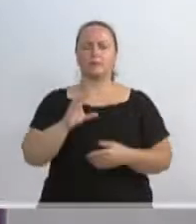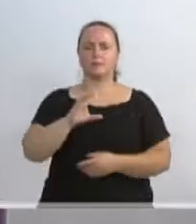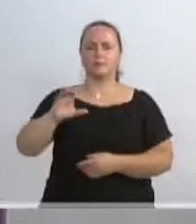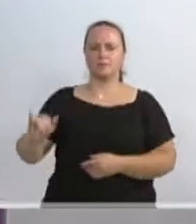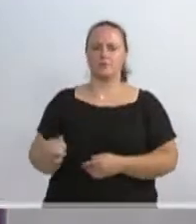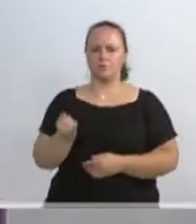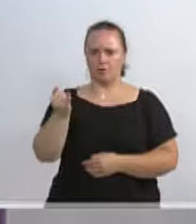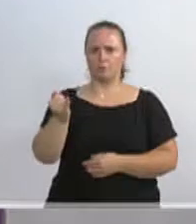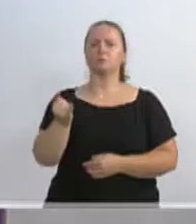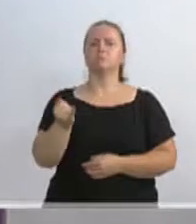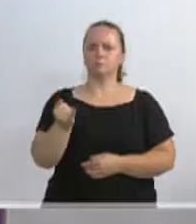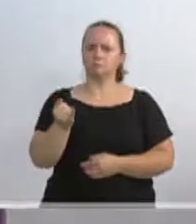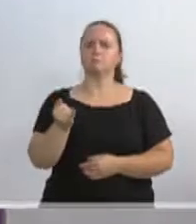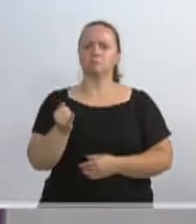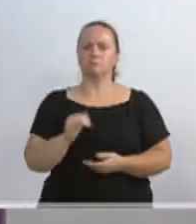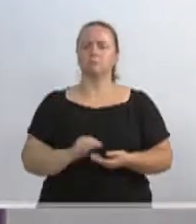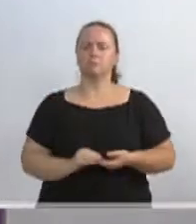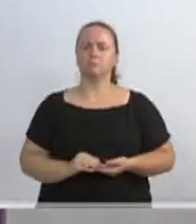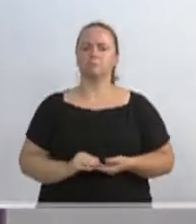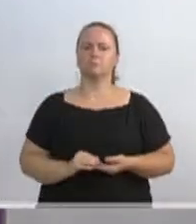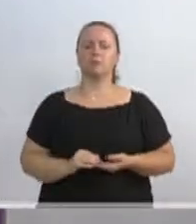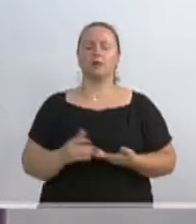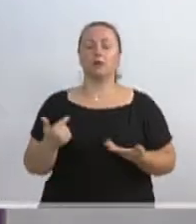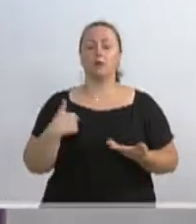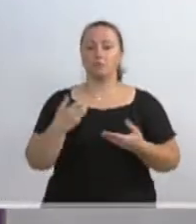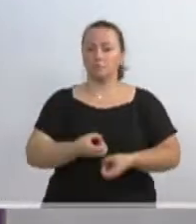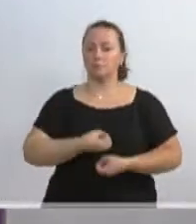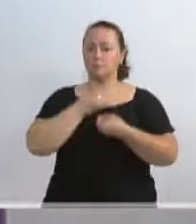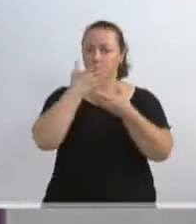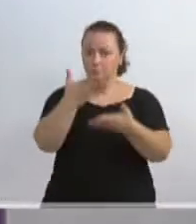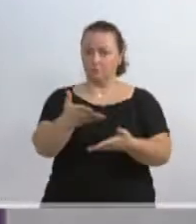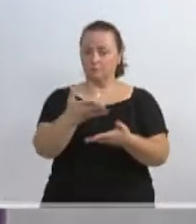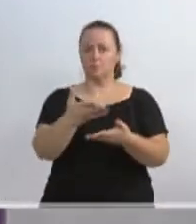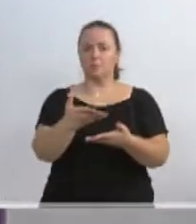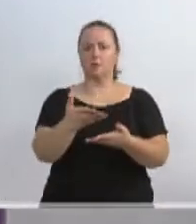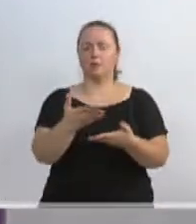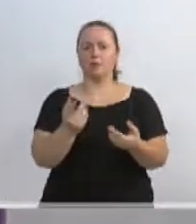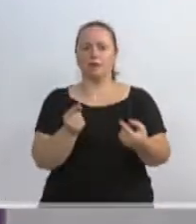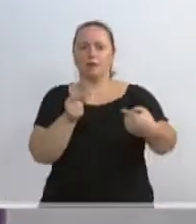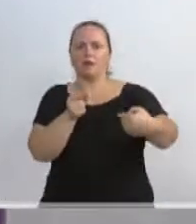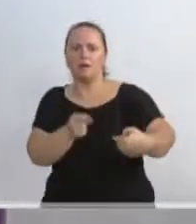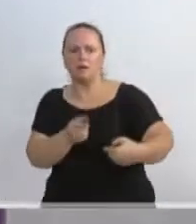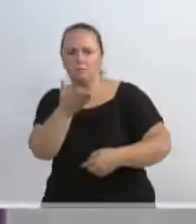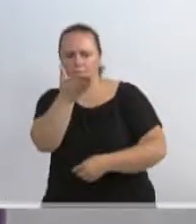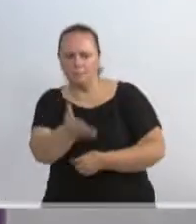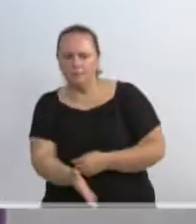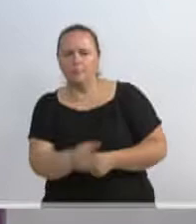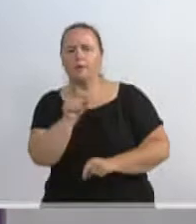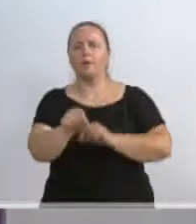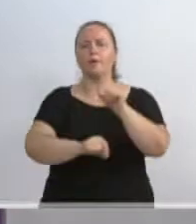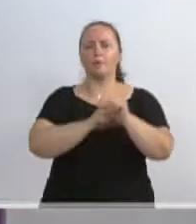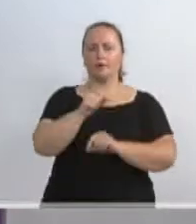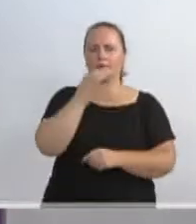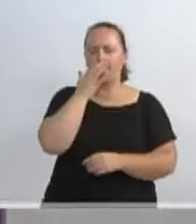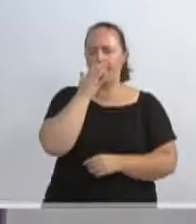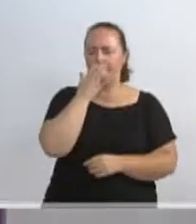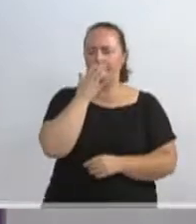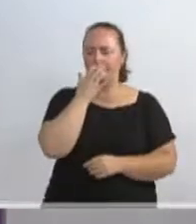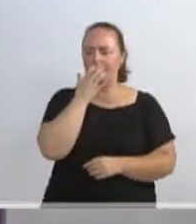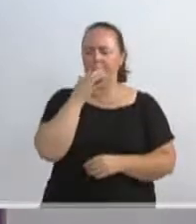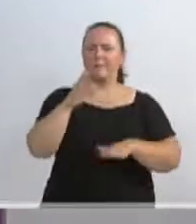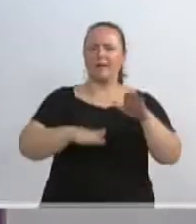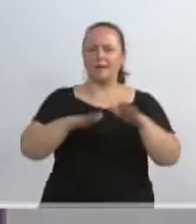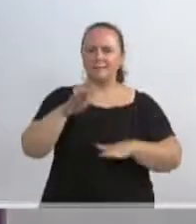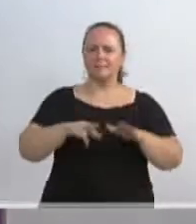quero deixar bem claro que não vêem o que eu venho falar que encontra a vossa excelência eu quero dizer que às vezes precisamos estar analisando nosso